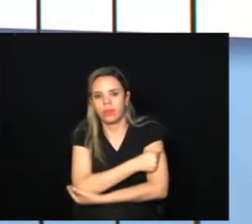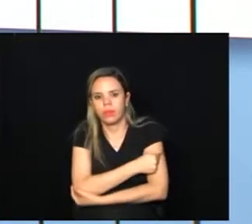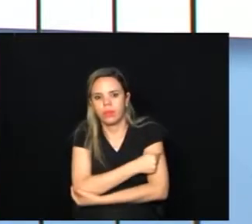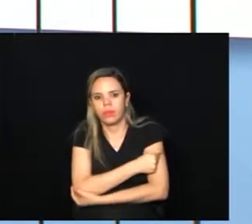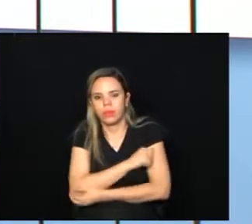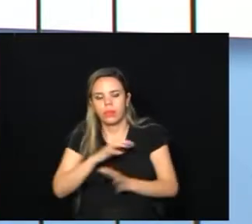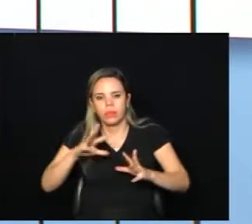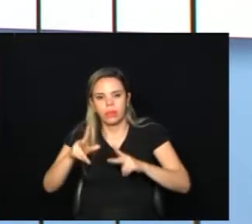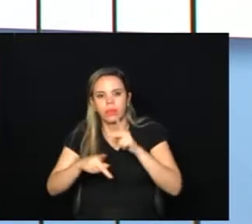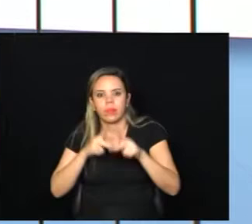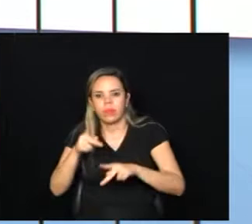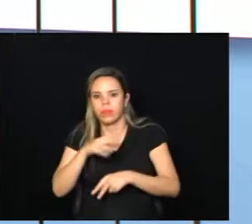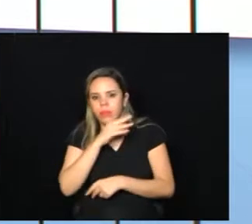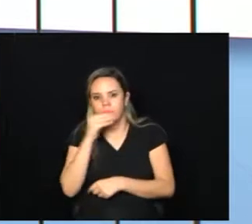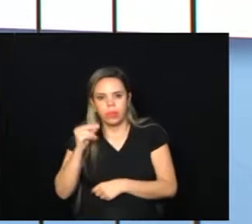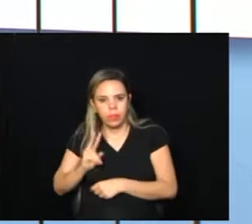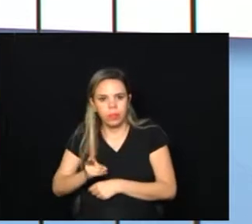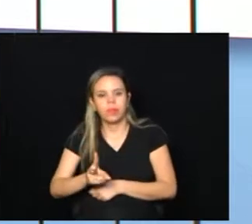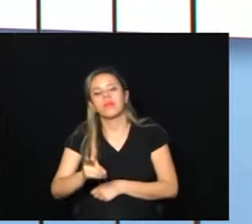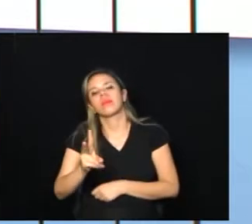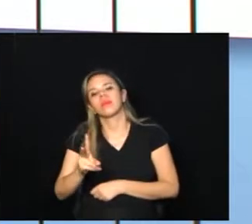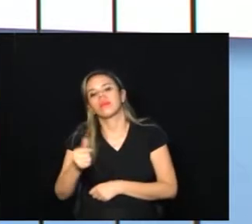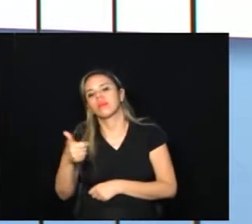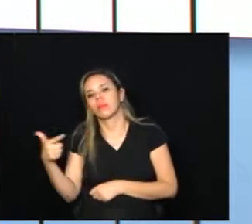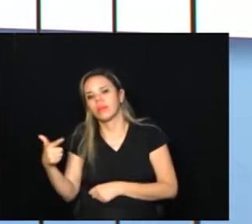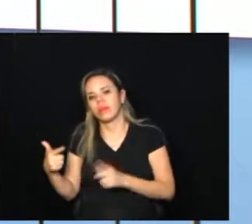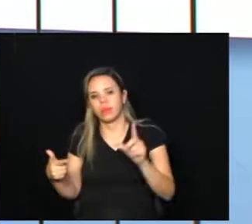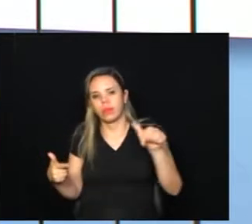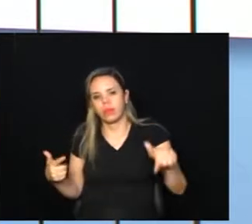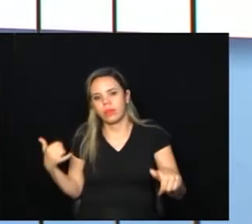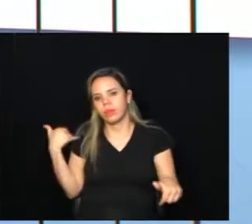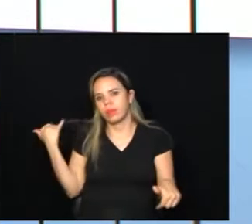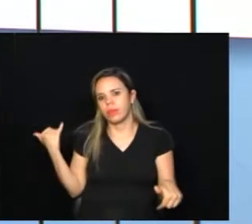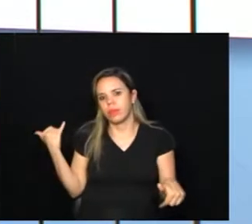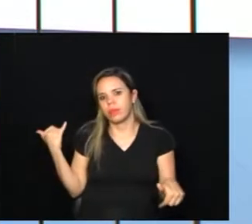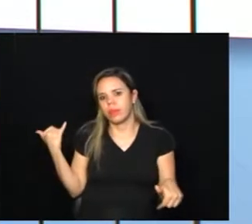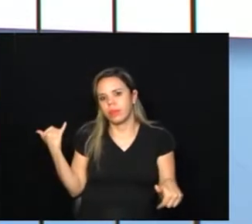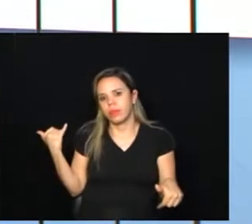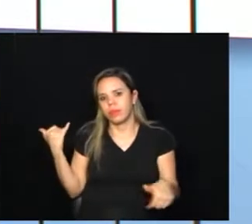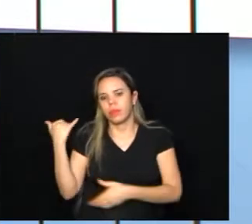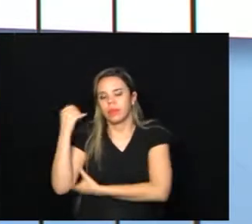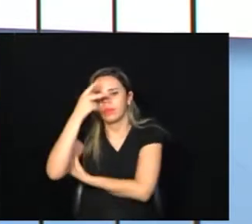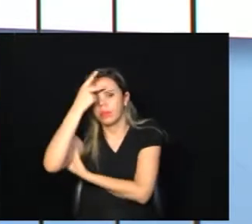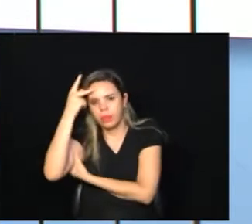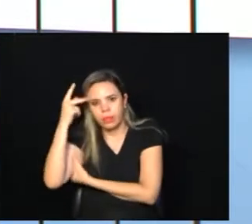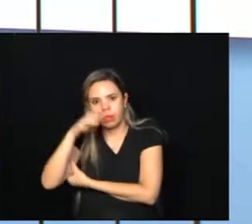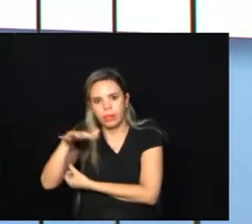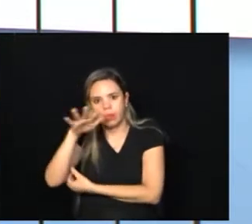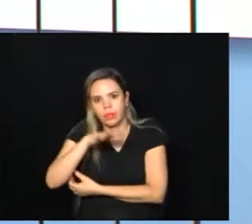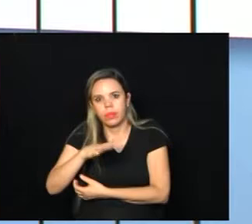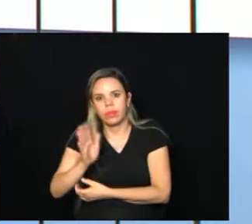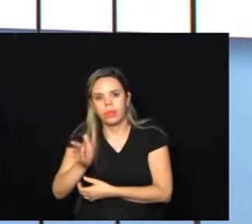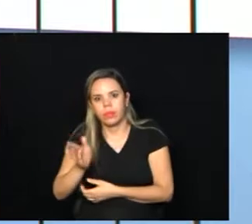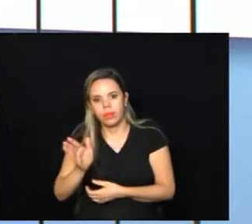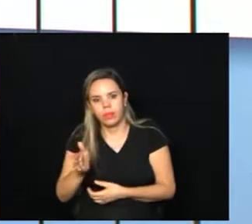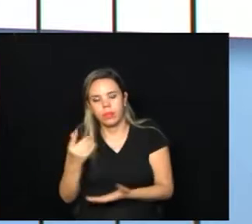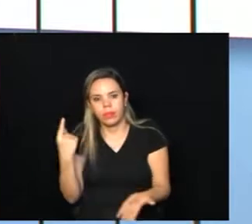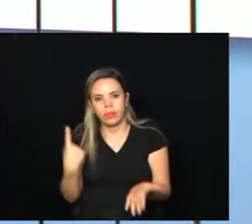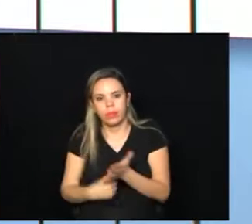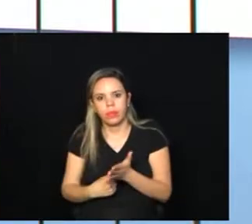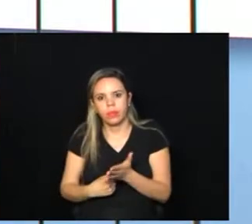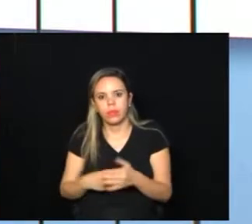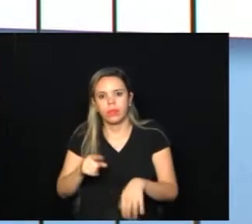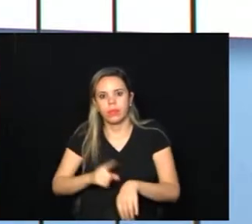vacinação de todos os adolescentes entre 12 e 17 anos. Então, as pessoas que já agendaram